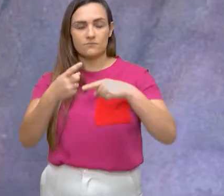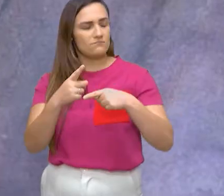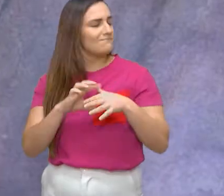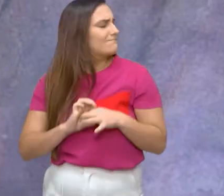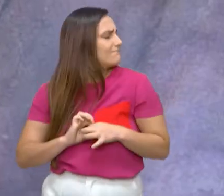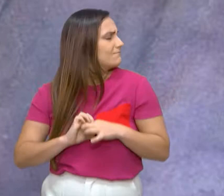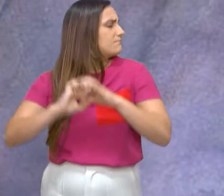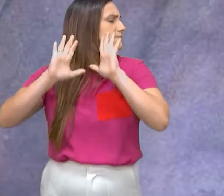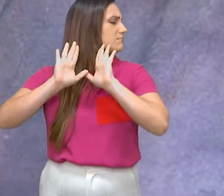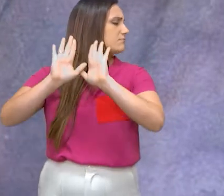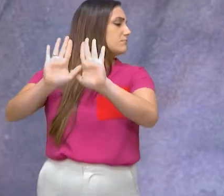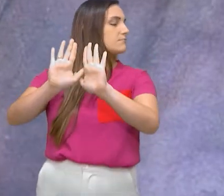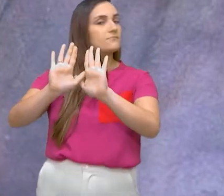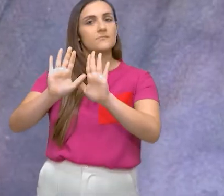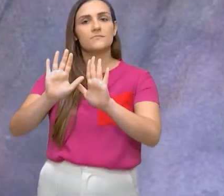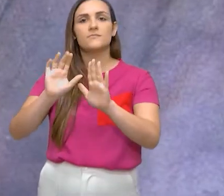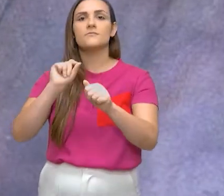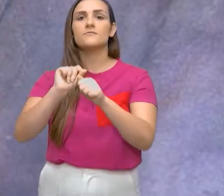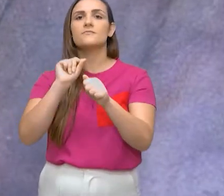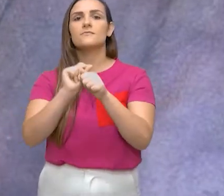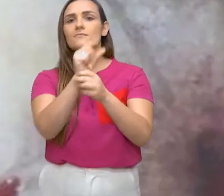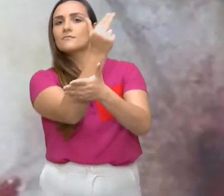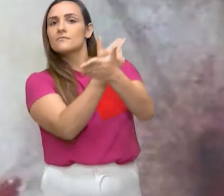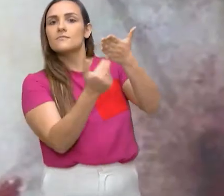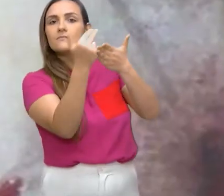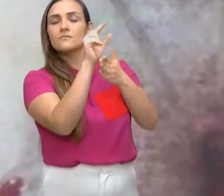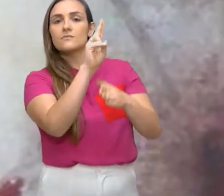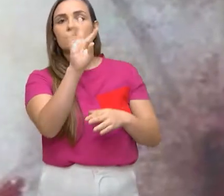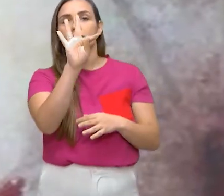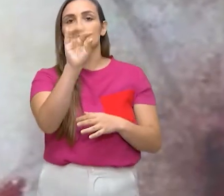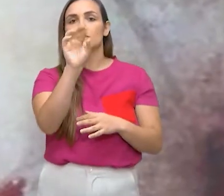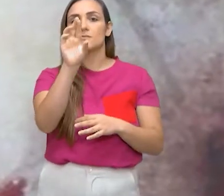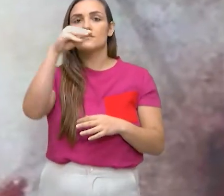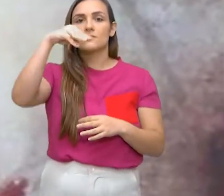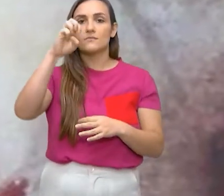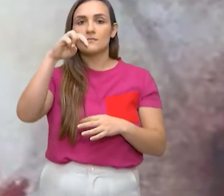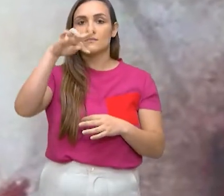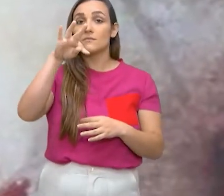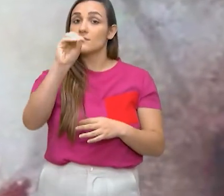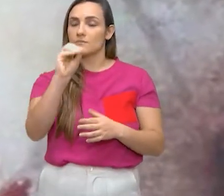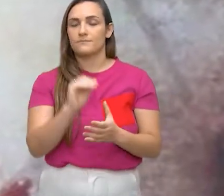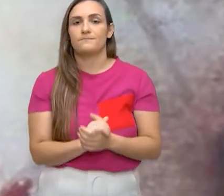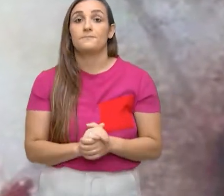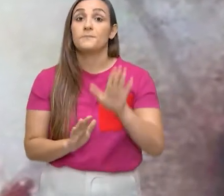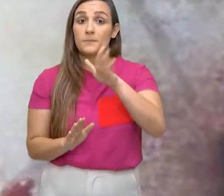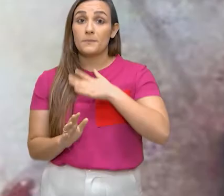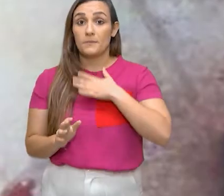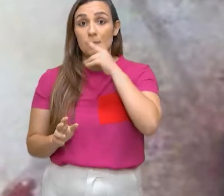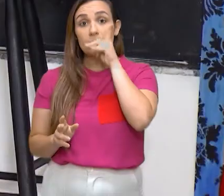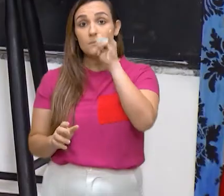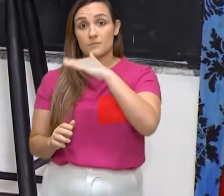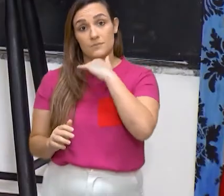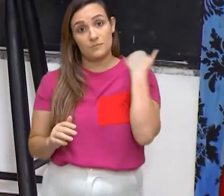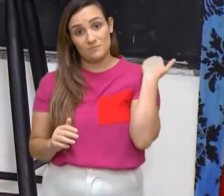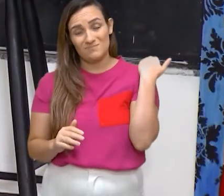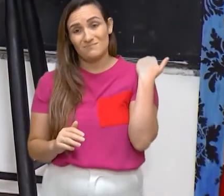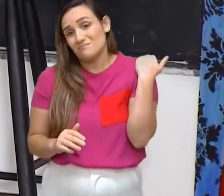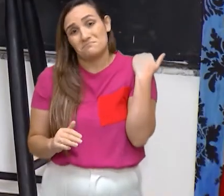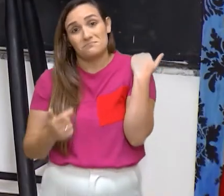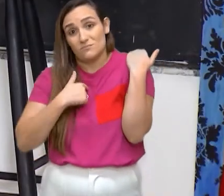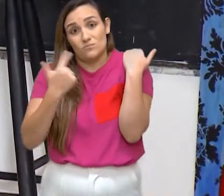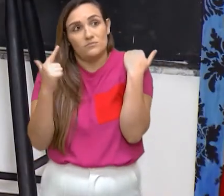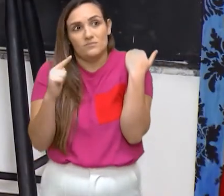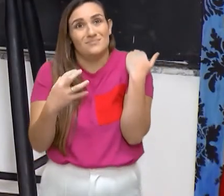perdas. Tempos depois, libertou esse sentimento na série Tormentos. A morte do meu pai foi algo que eu não